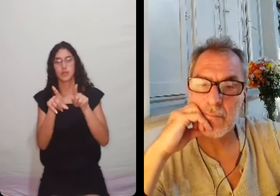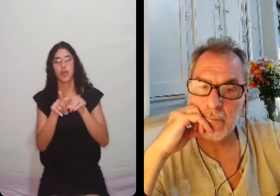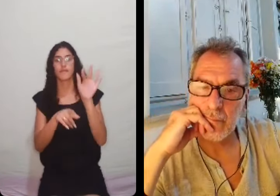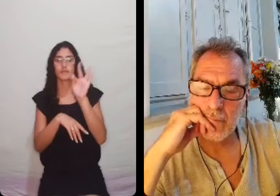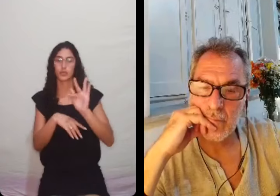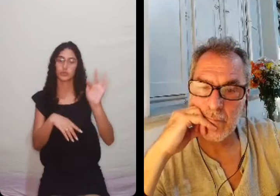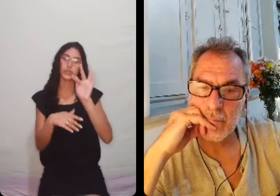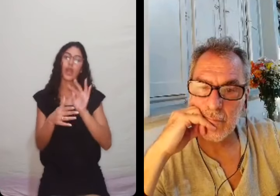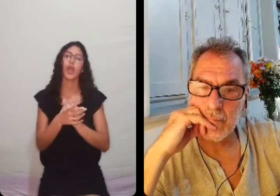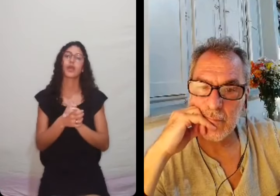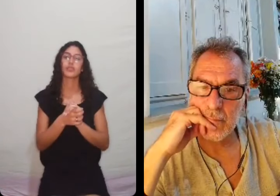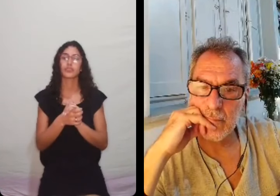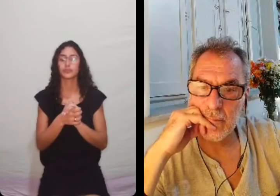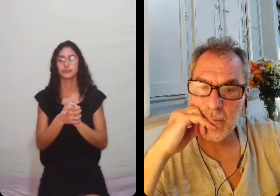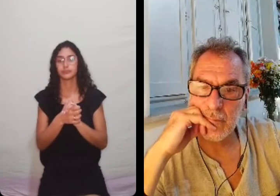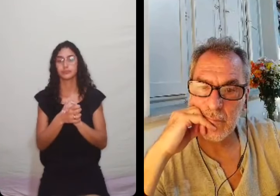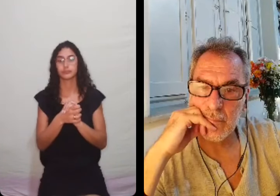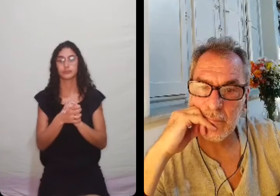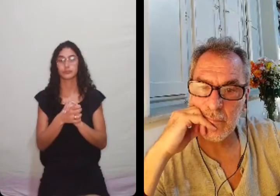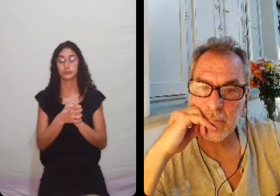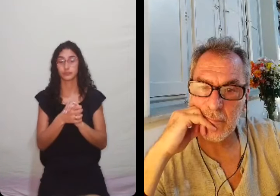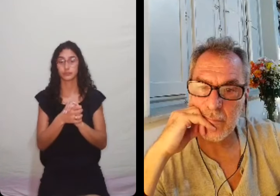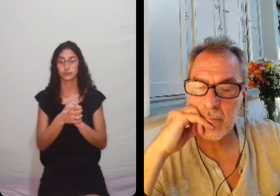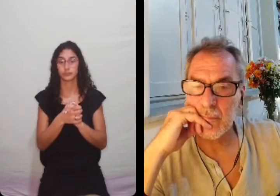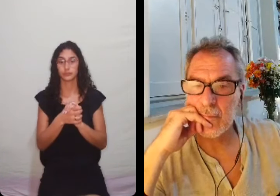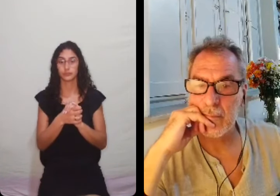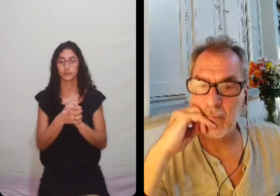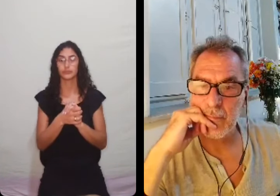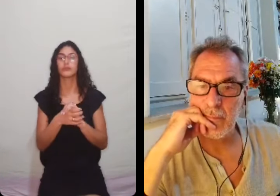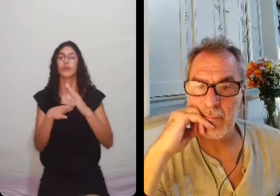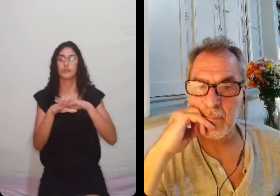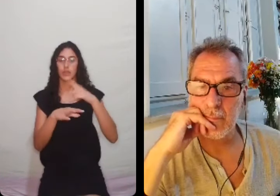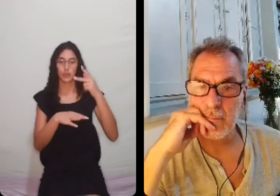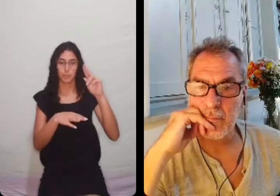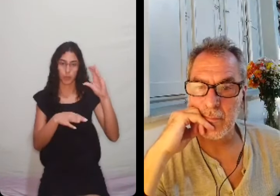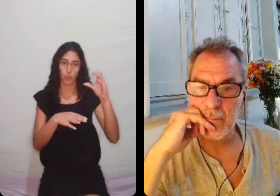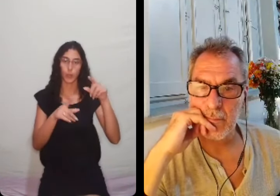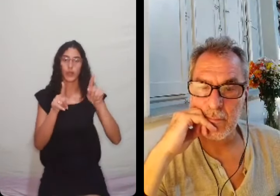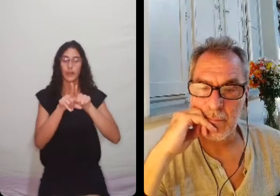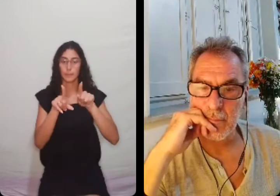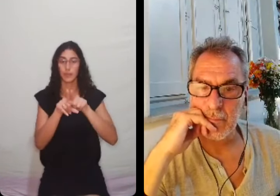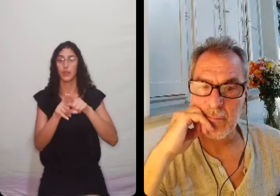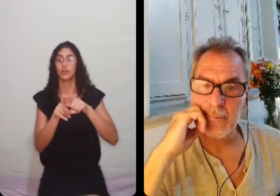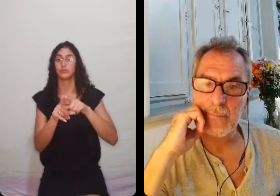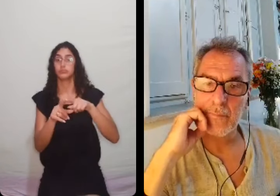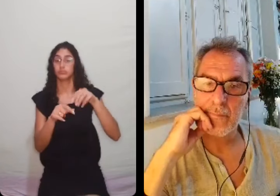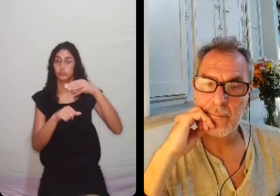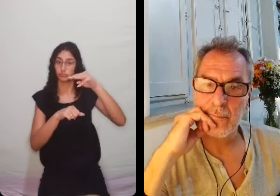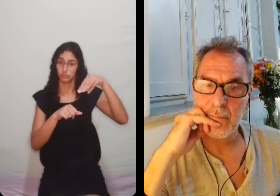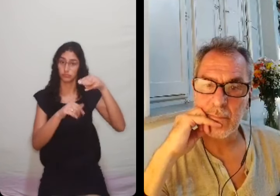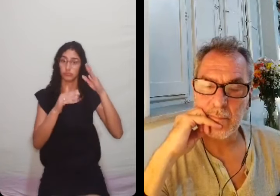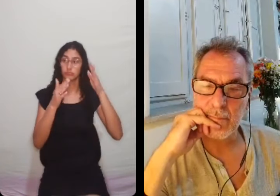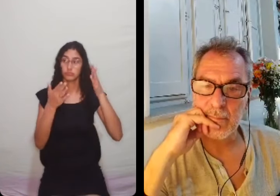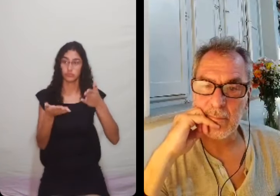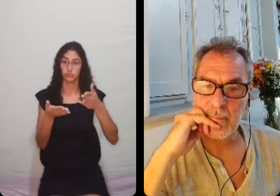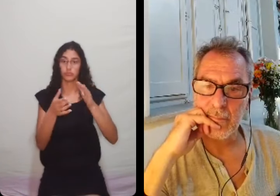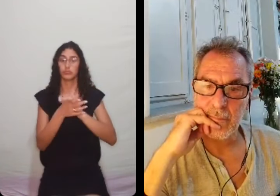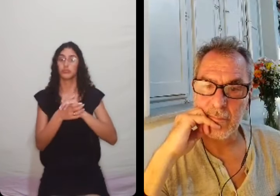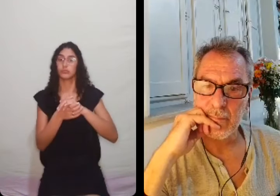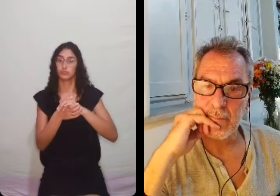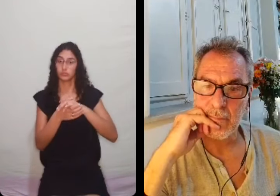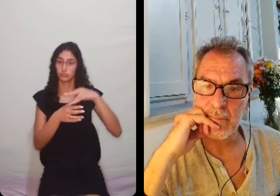em técnica clausiana na PUC. Fez o mestrado dela agora. Lá em Nova York. Então, ela tem também